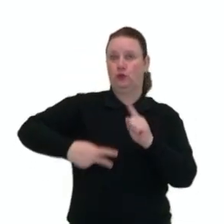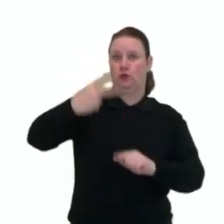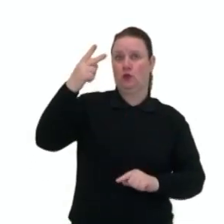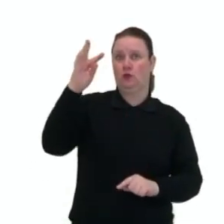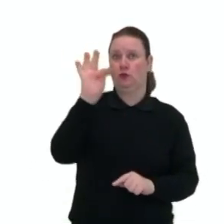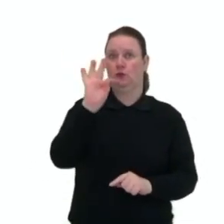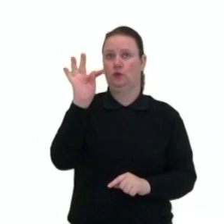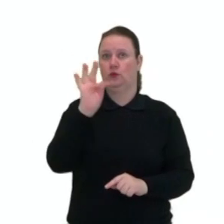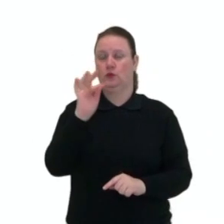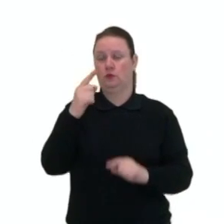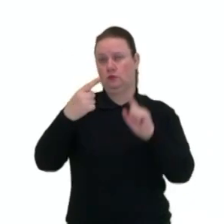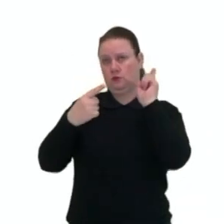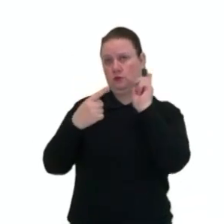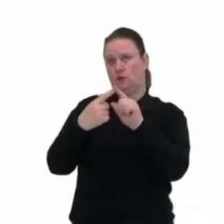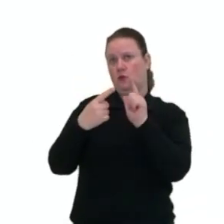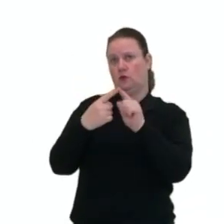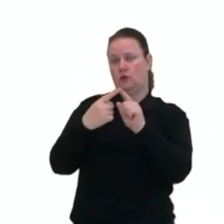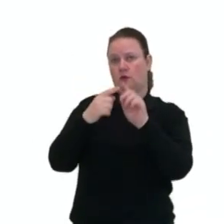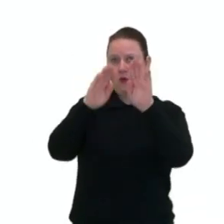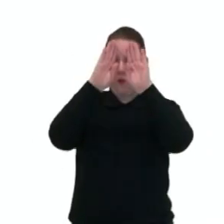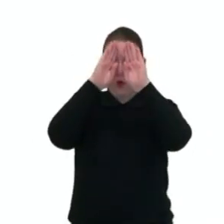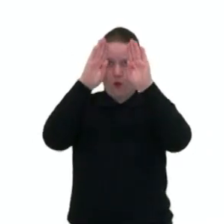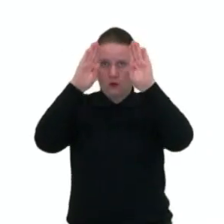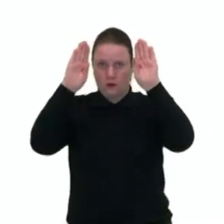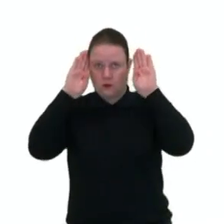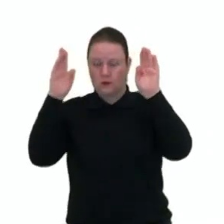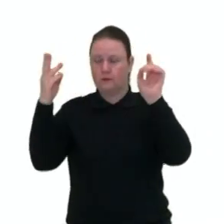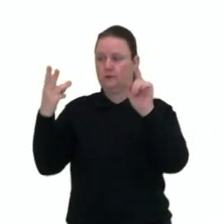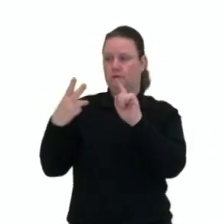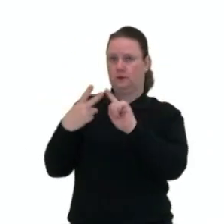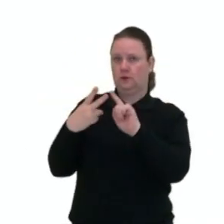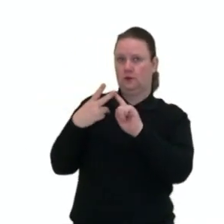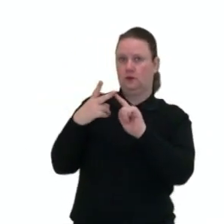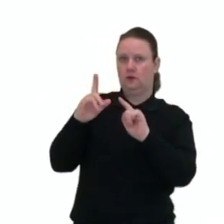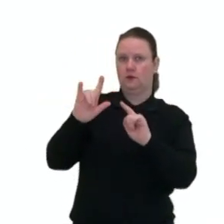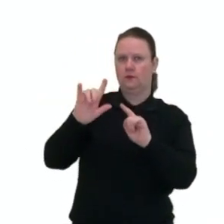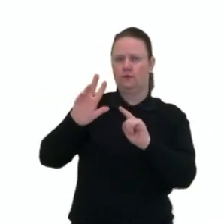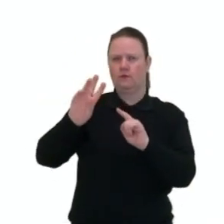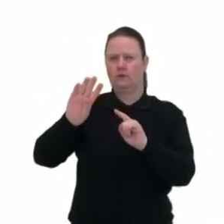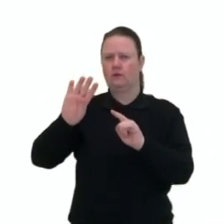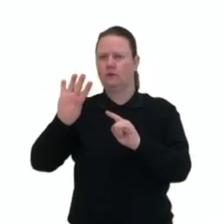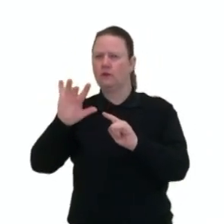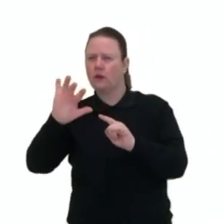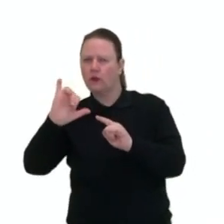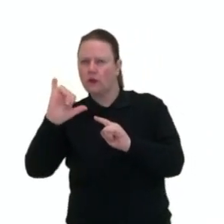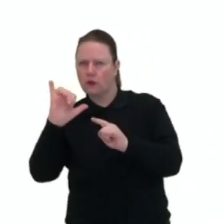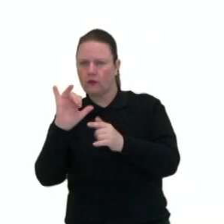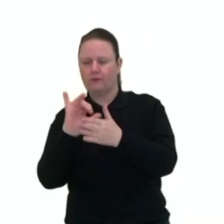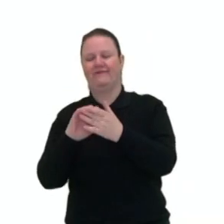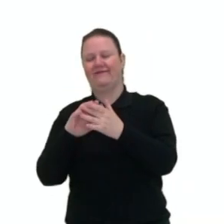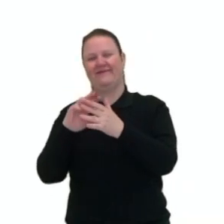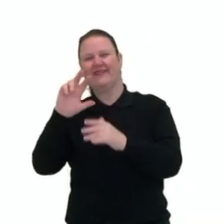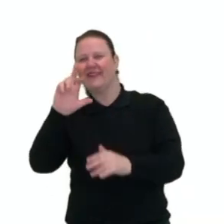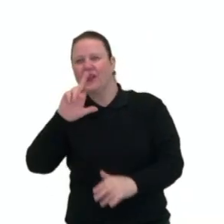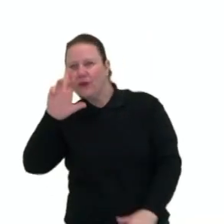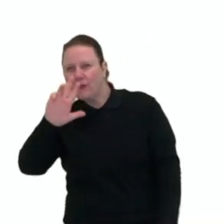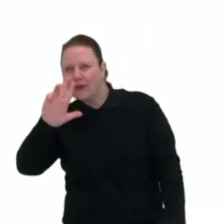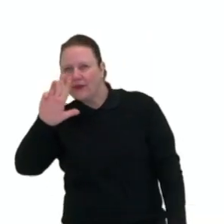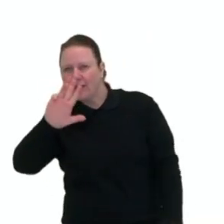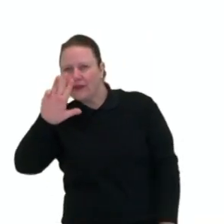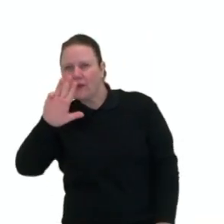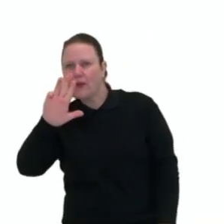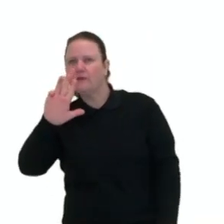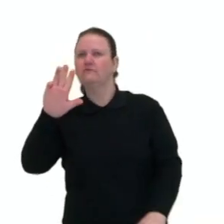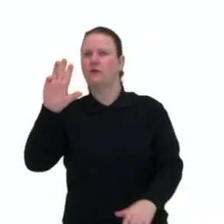turno. Quem foram os mais votados? Fernando Collor de Mello e Luiz Inácio Lula da Silva. Aqui o mapa do Brasil mostra a maior